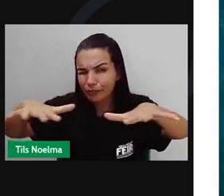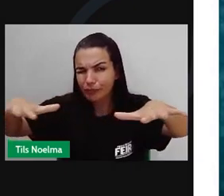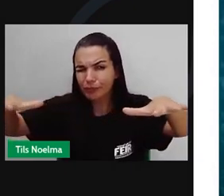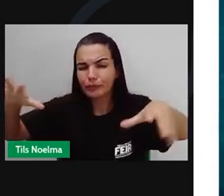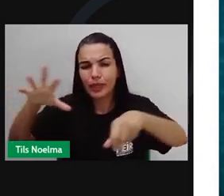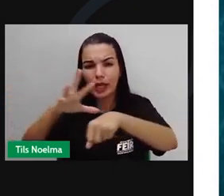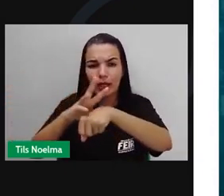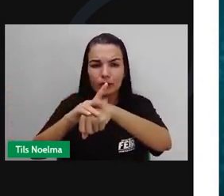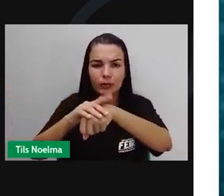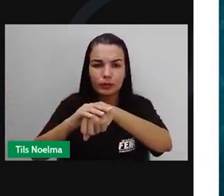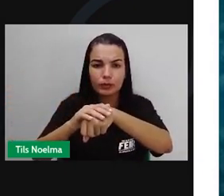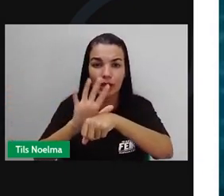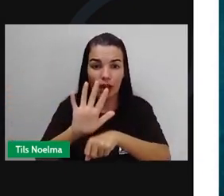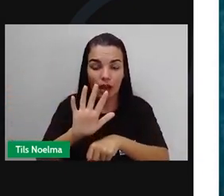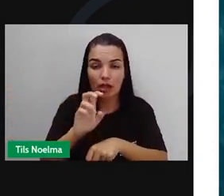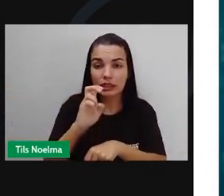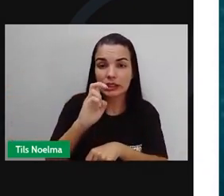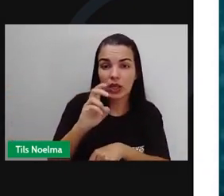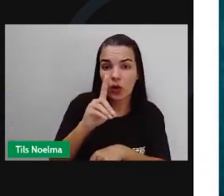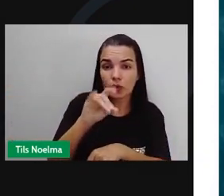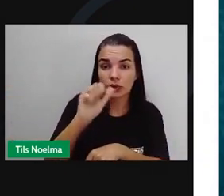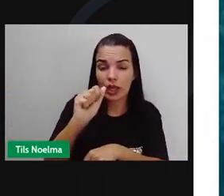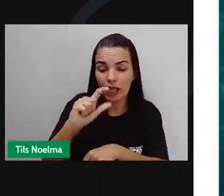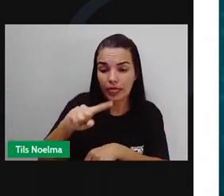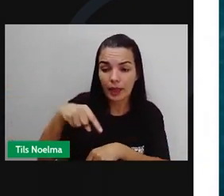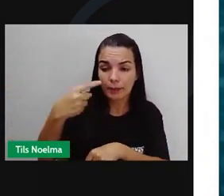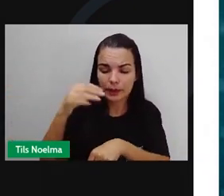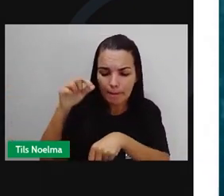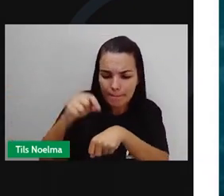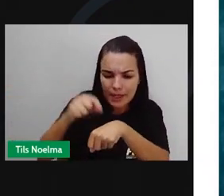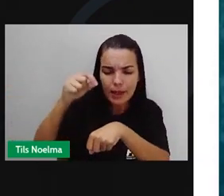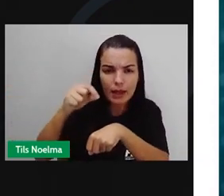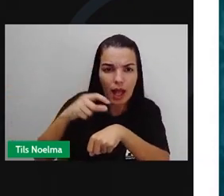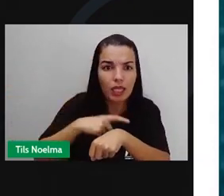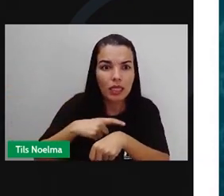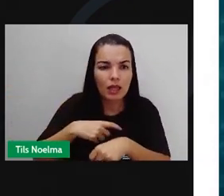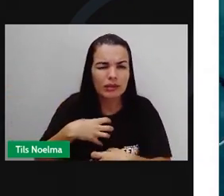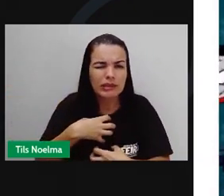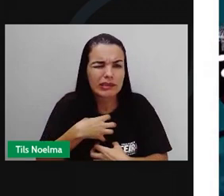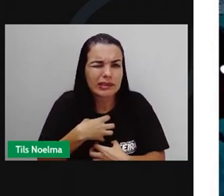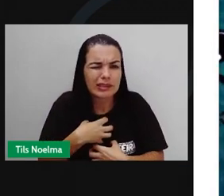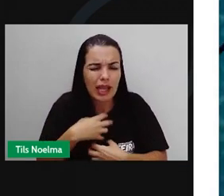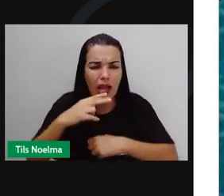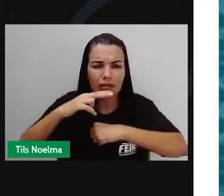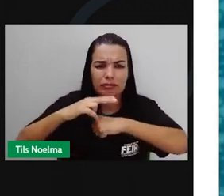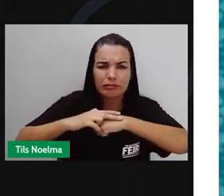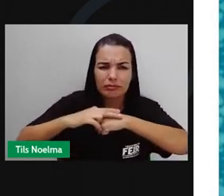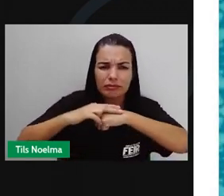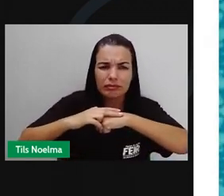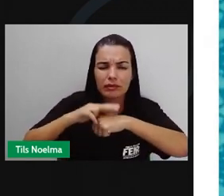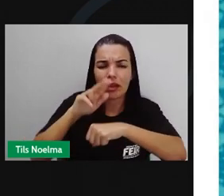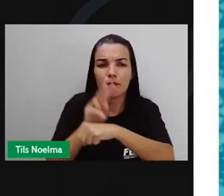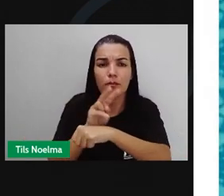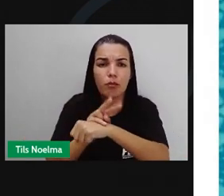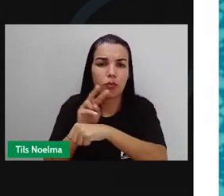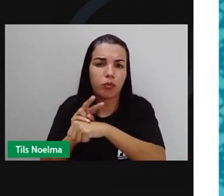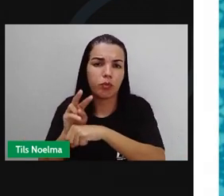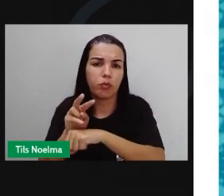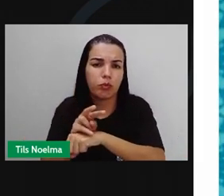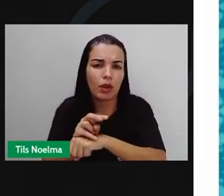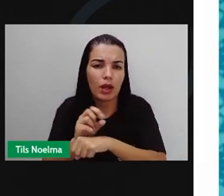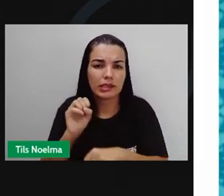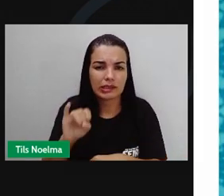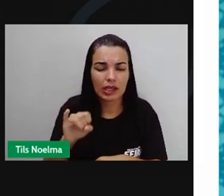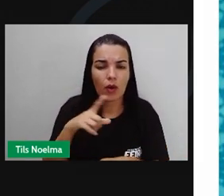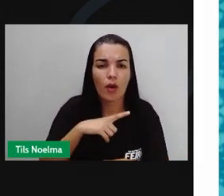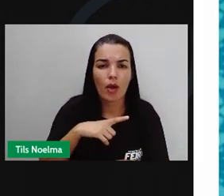Cinco dias após esta picada, a pessoa começa a apresentar os sintomas da dengue, que podem ser dor